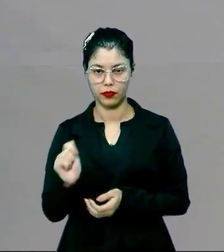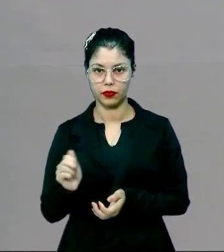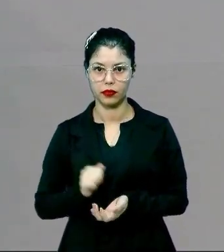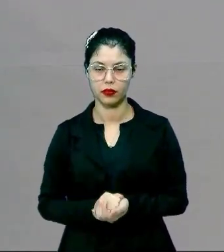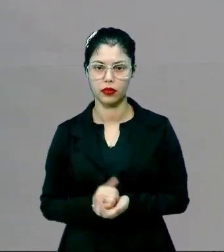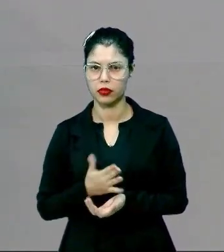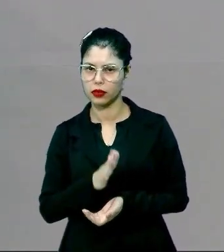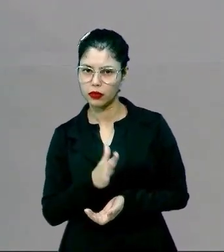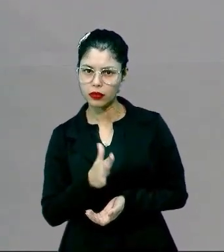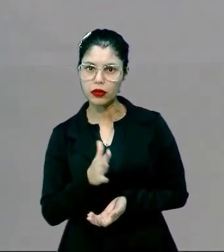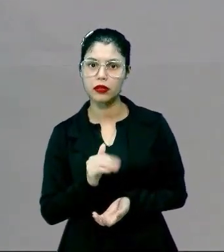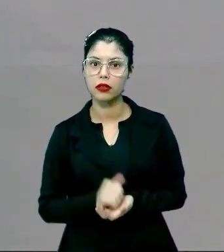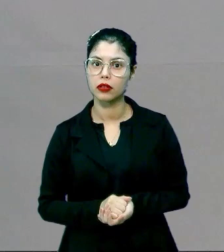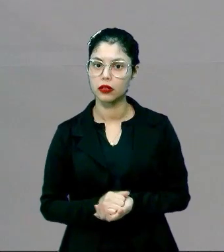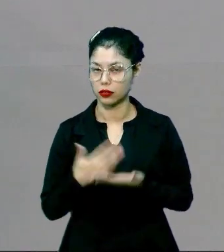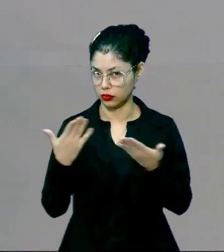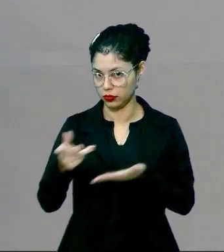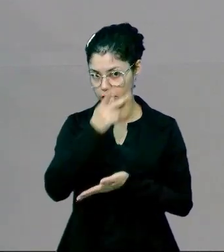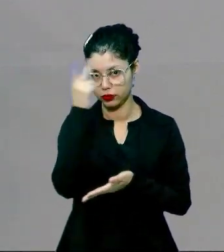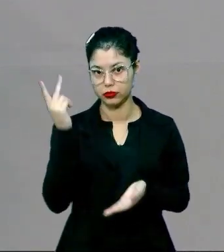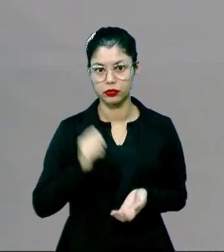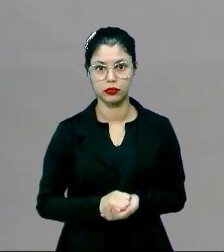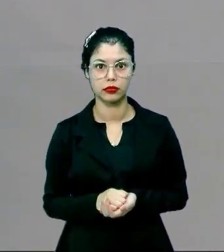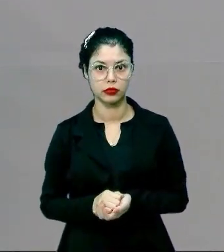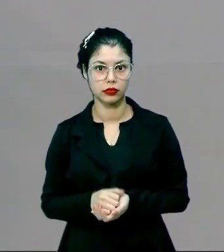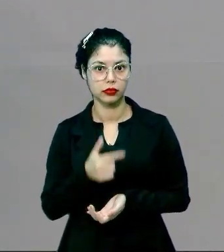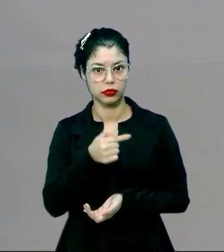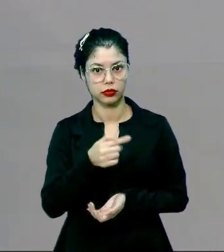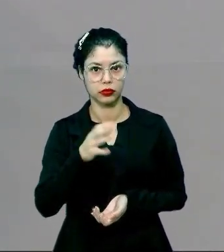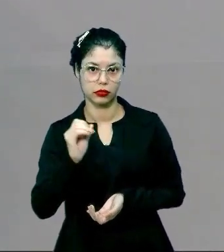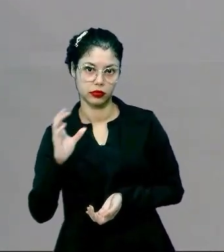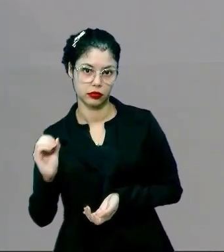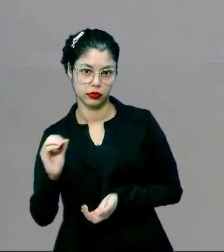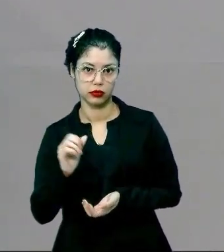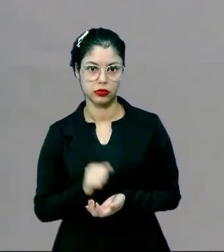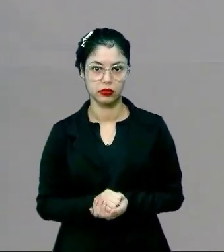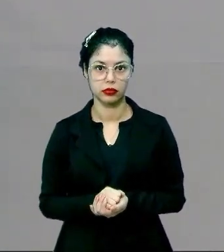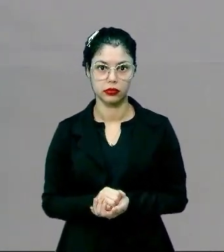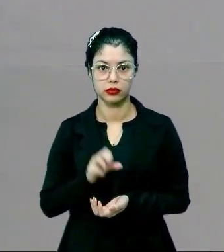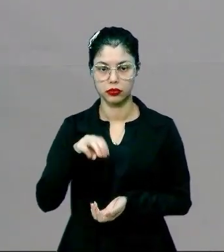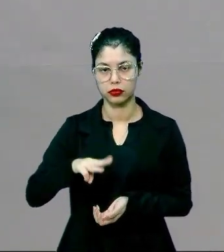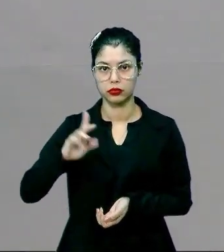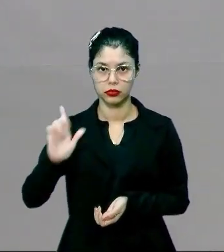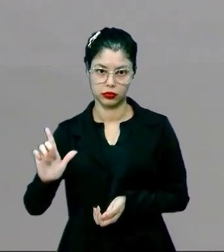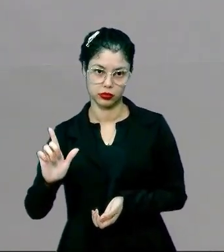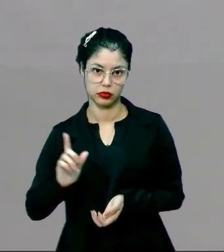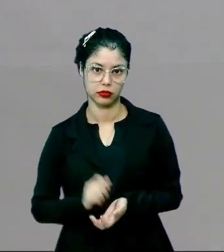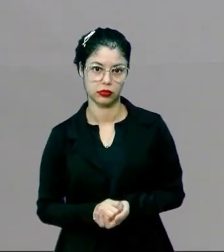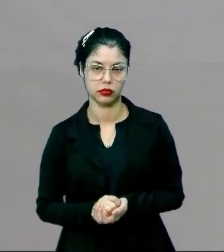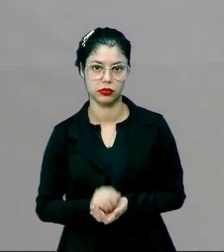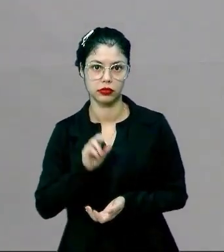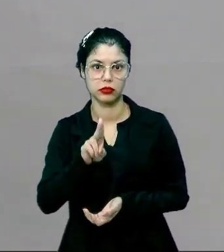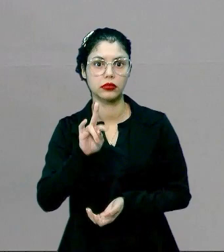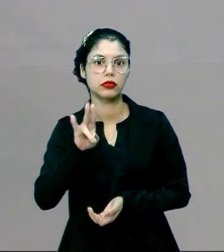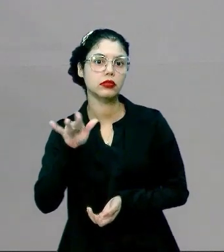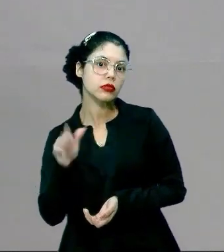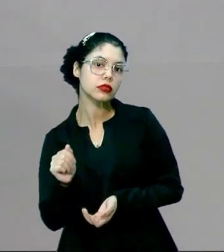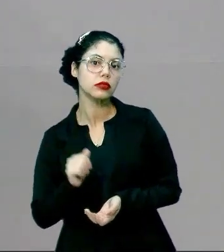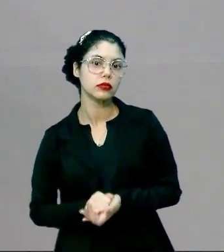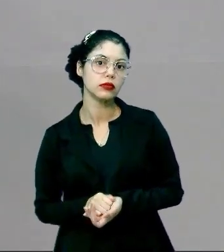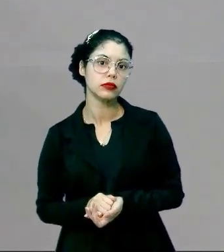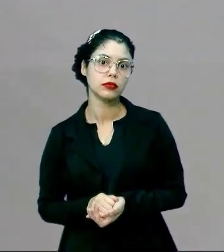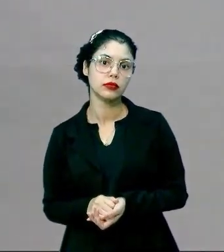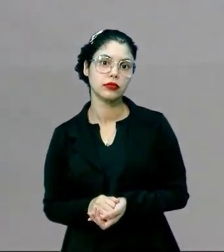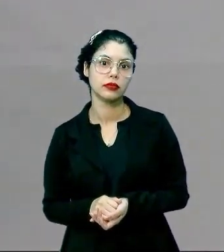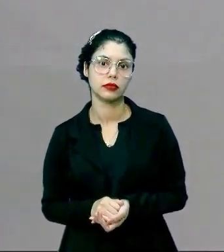armazenar aproximadamente, dependendo da pessoa, de 700 a 800 ml de urina. Hoje, professora, mas